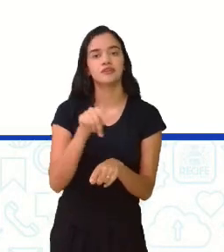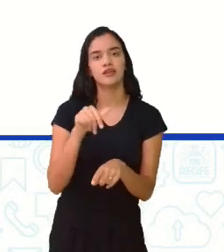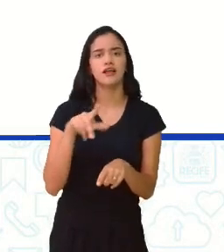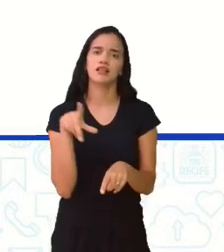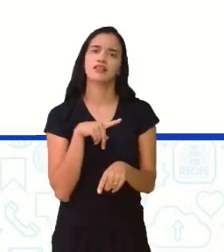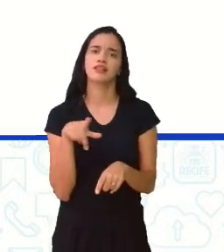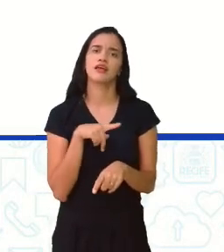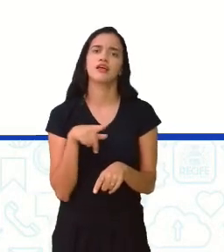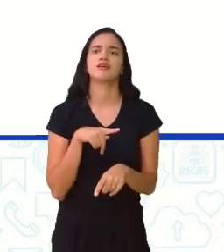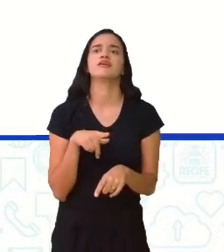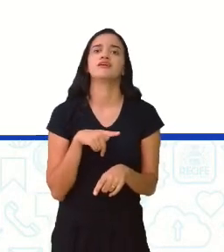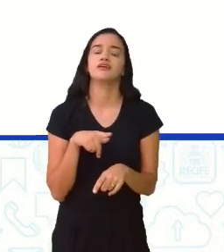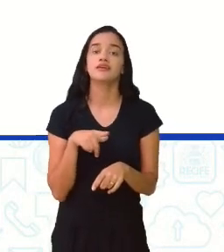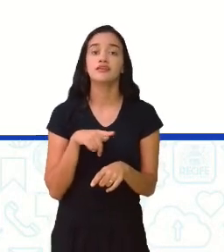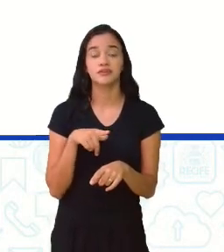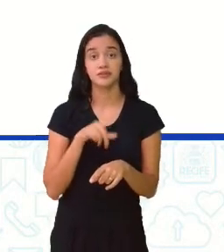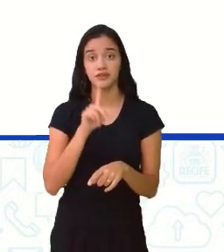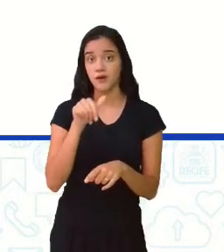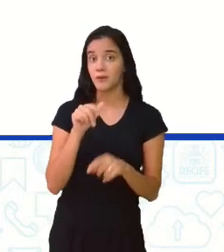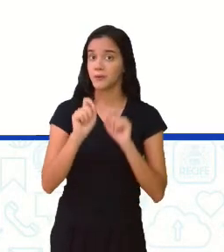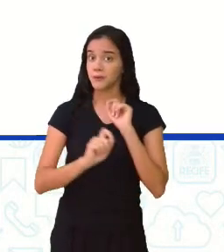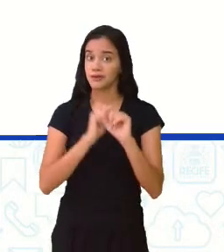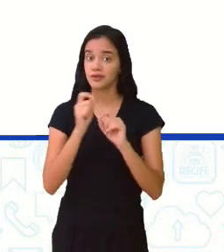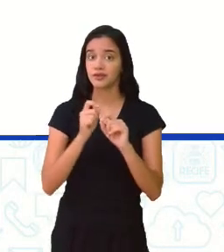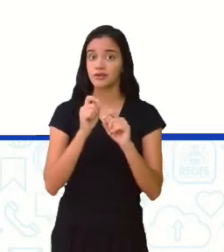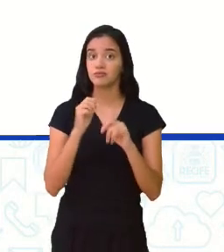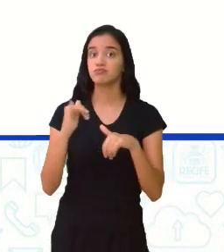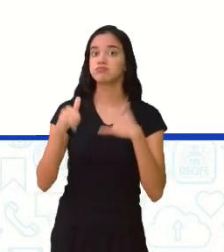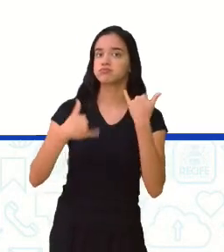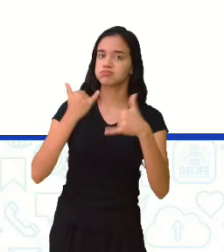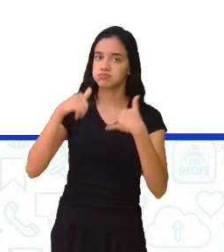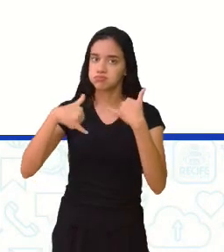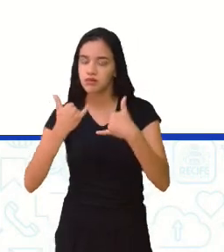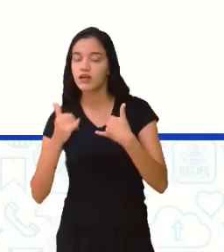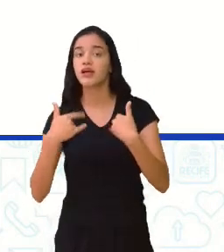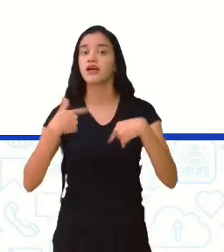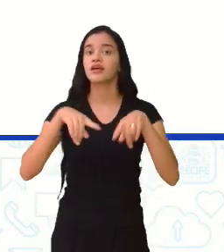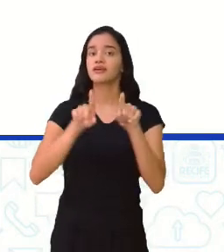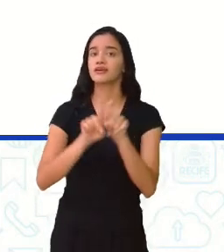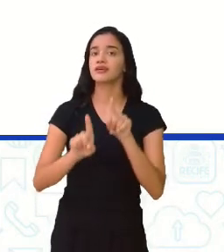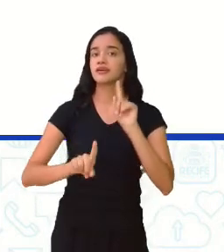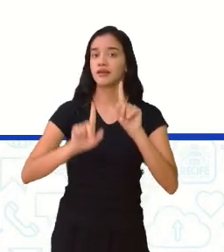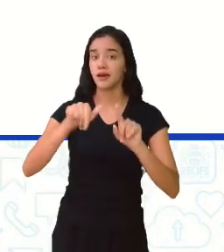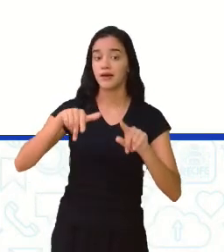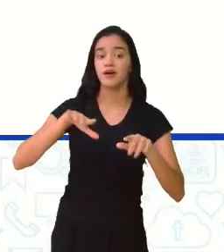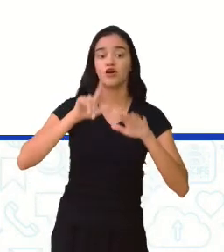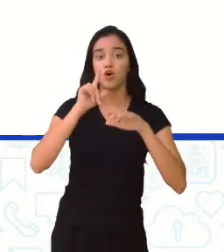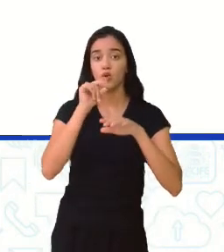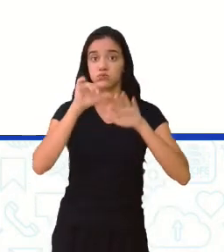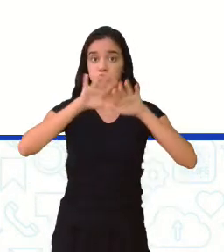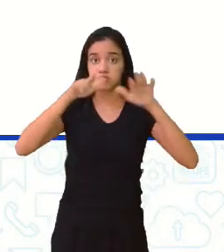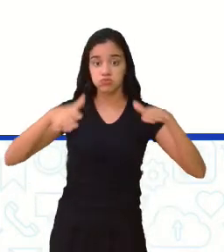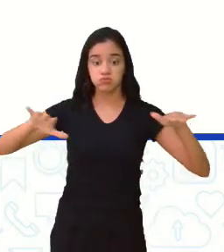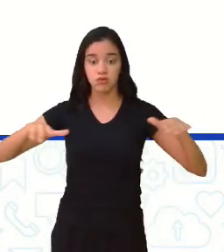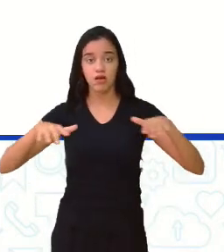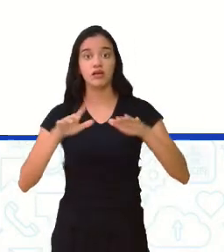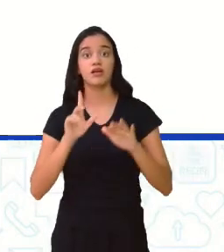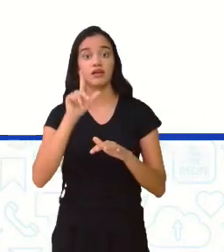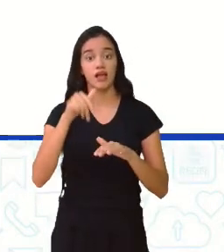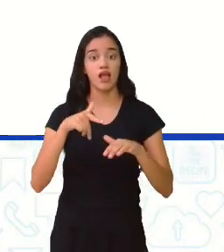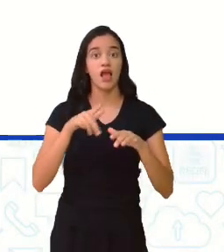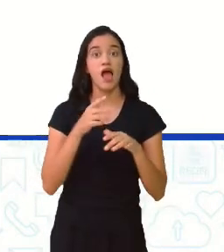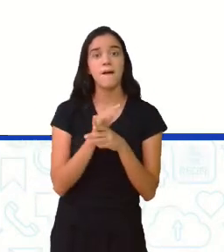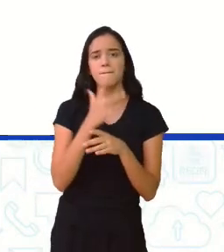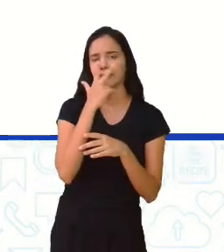de dióxido de carbono. É por isso que falamos que são os oceanos, o pulmão do mundo, e também um